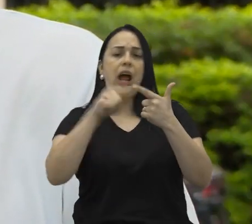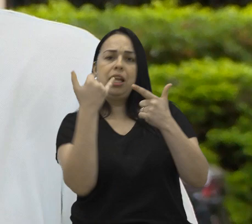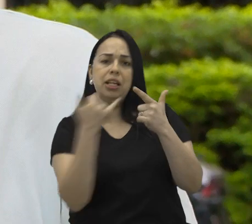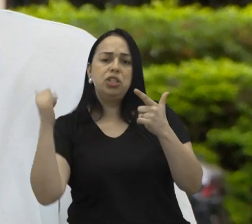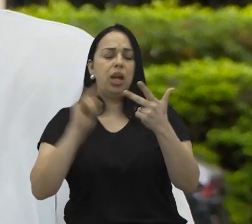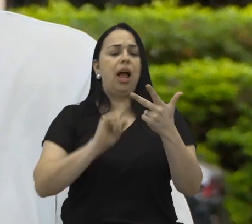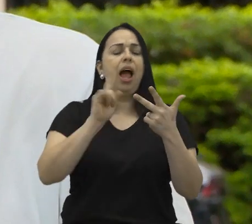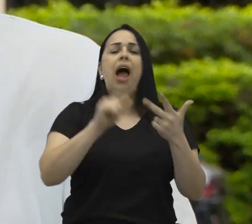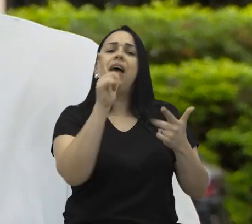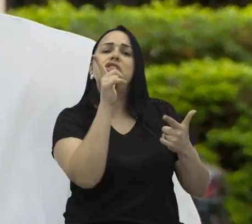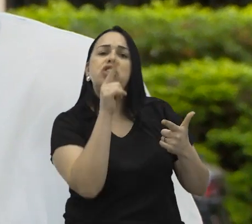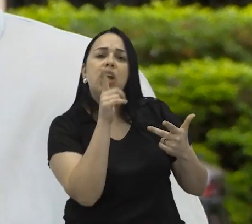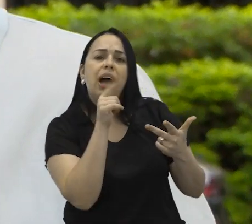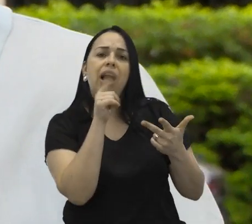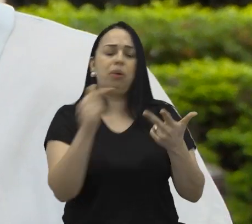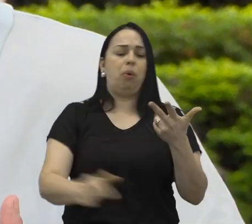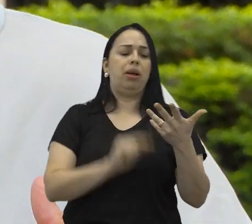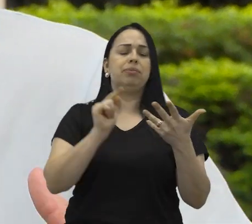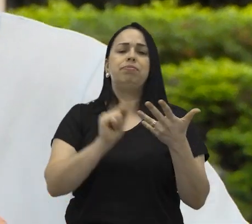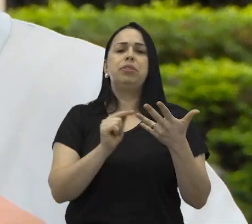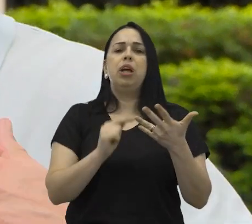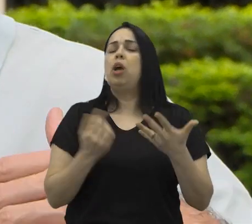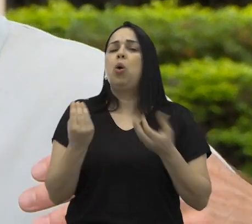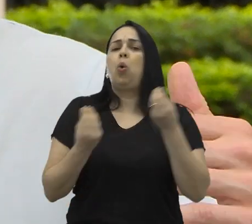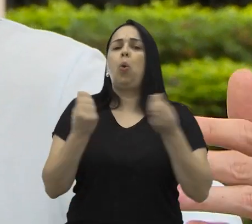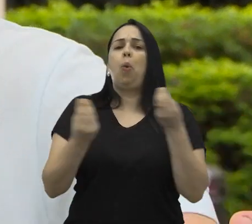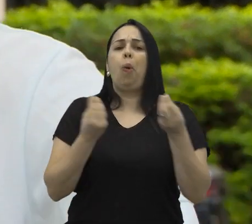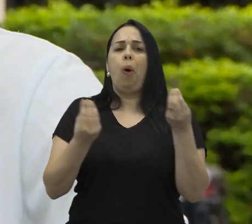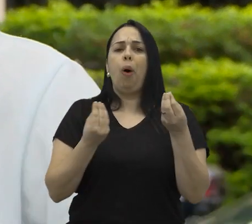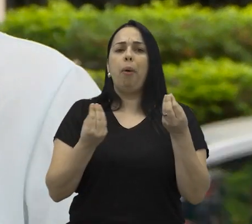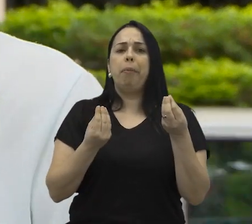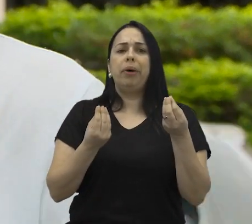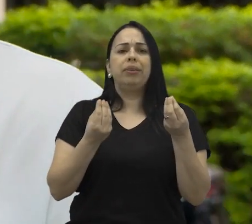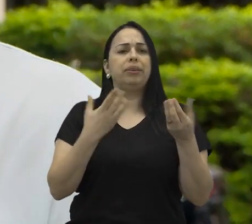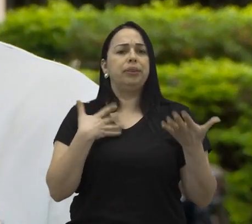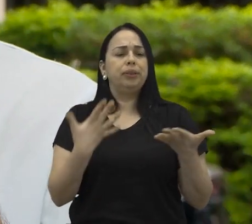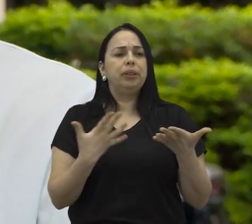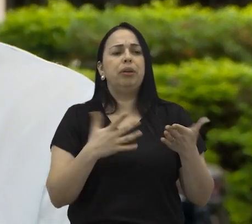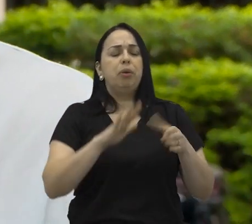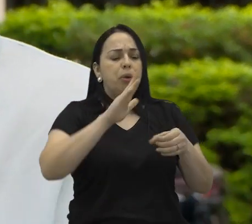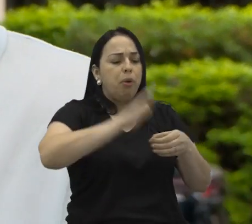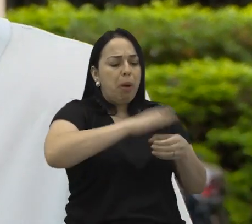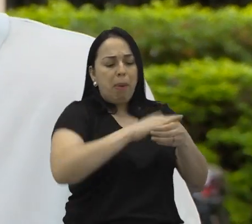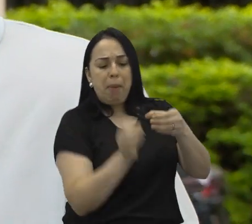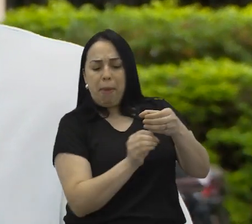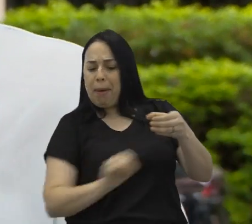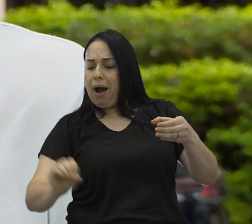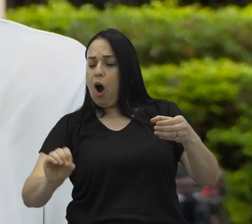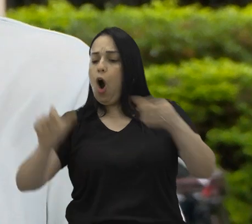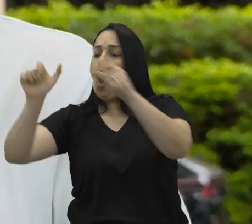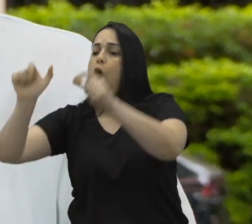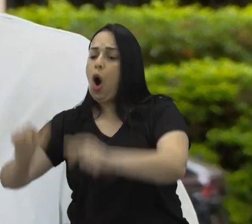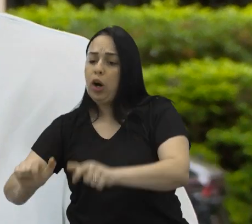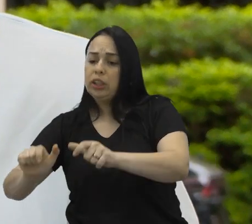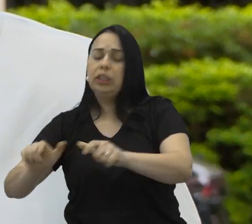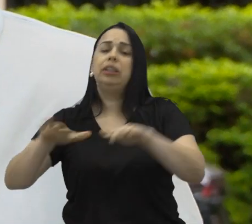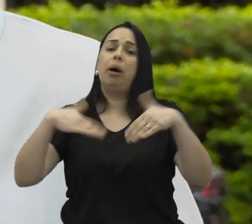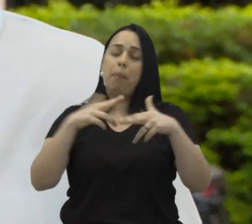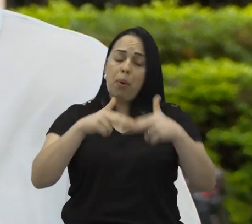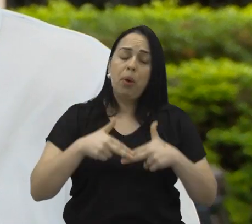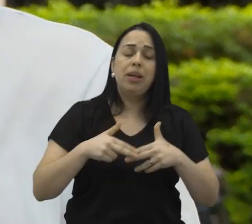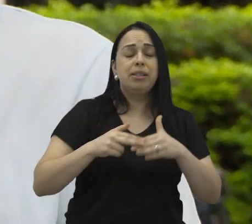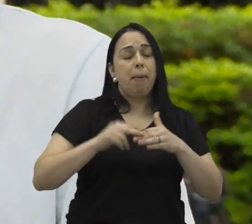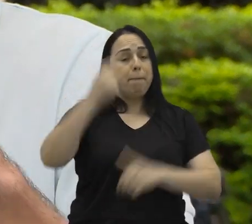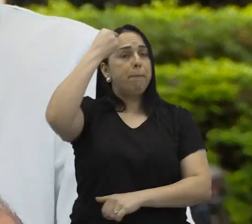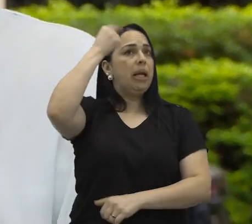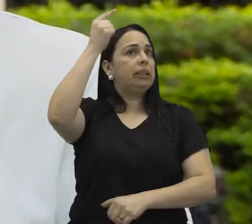de resíduos, economia circular, a forma que você lida com a questão dos seus afluentes, esgotos, né? Muitas empresas estão relacionadas a